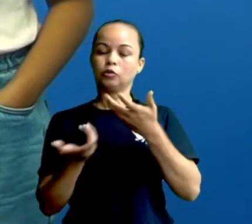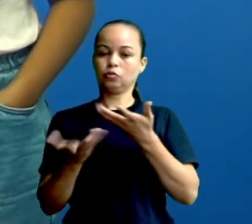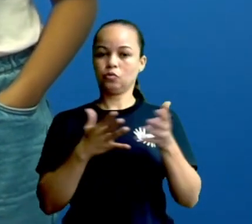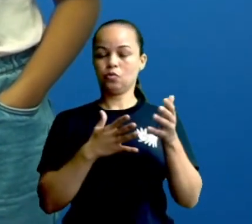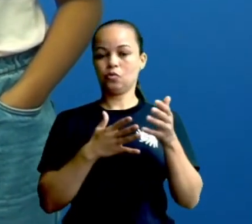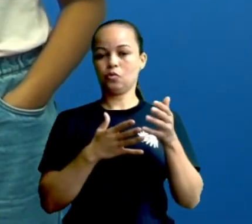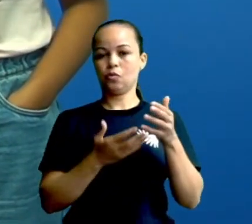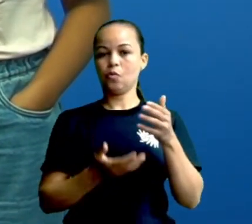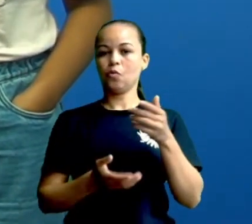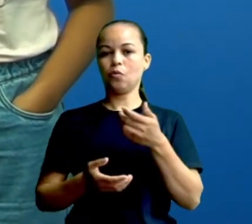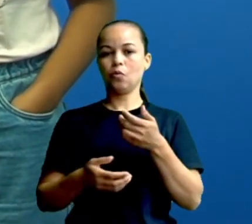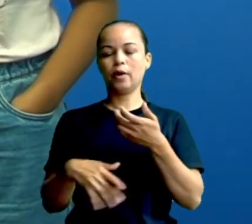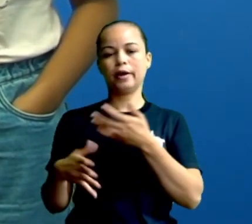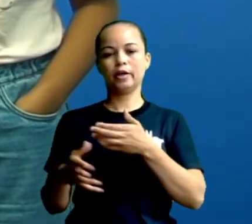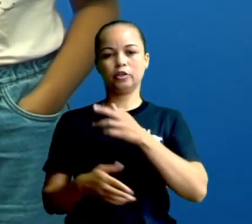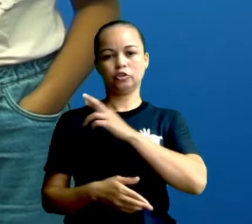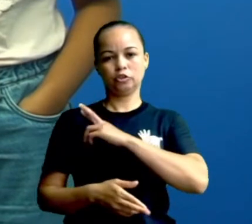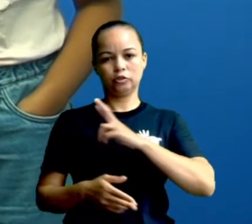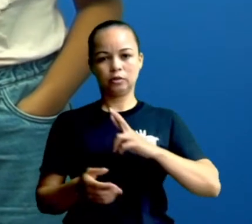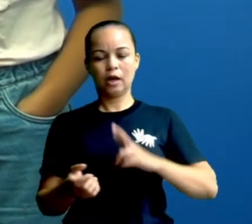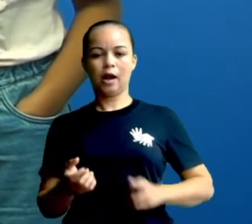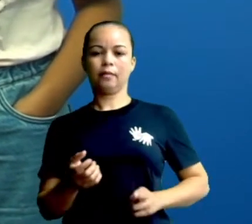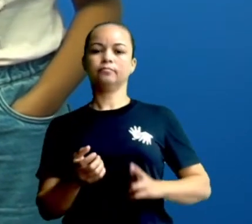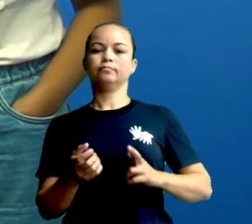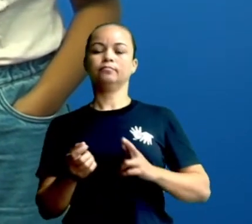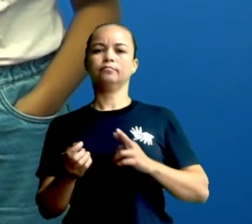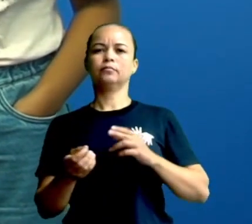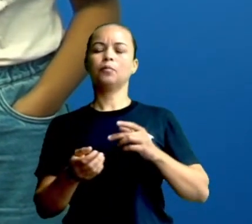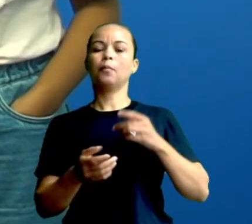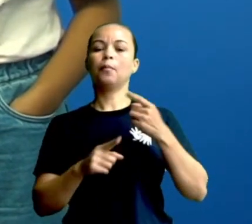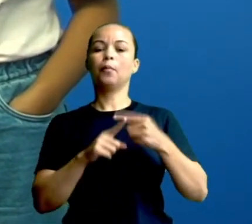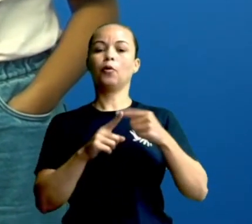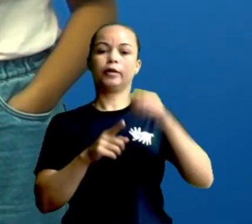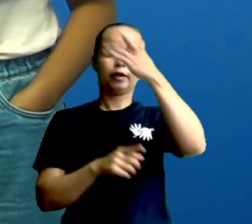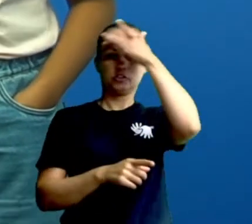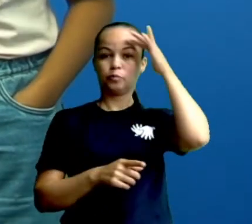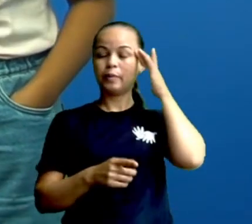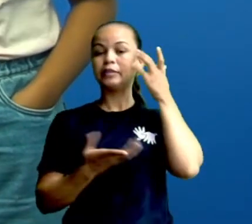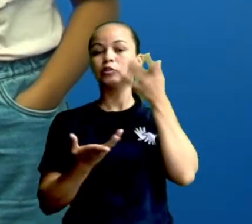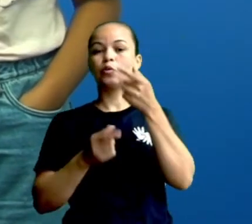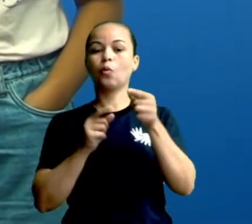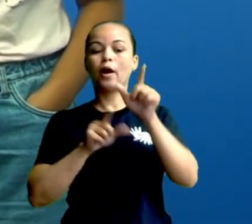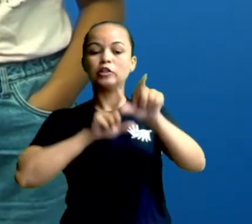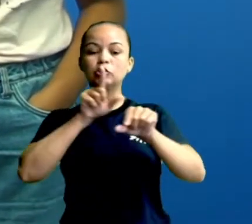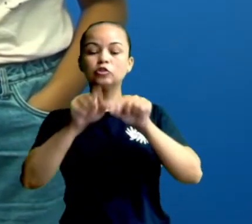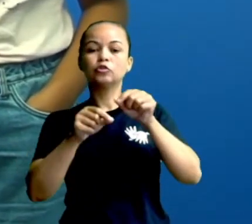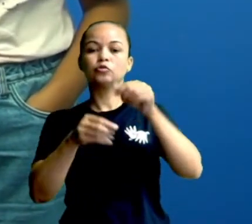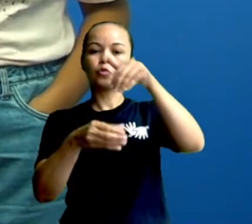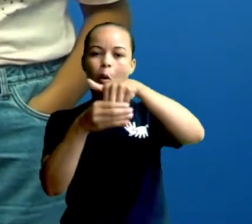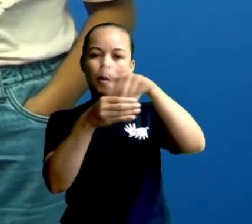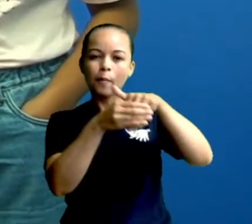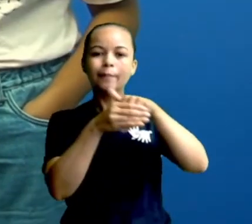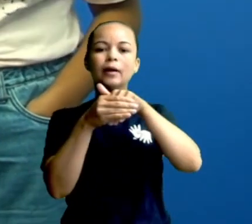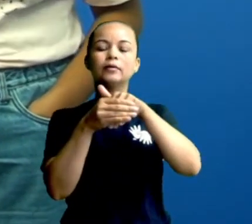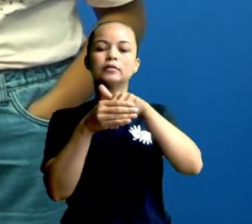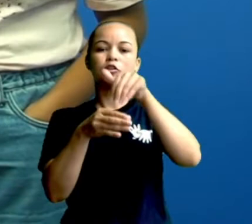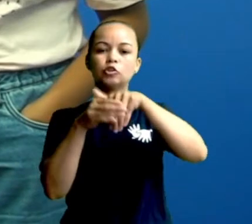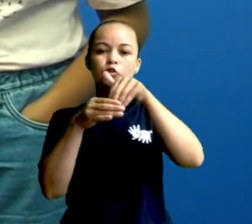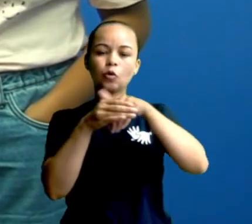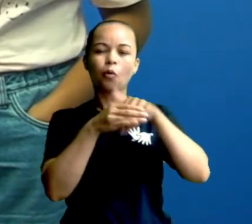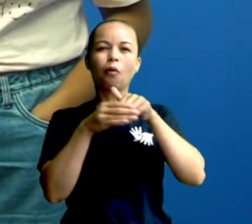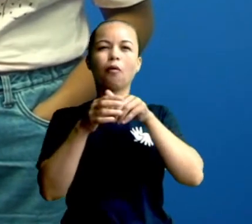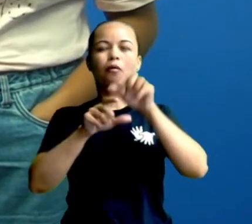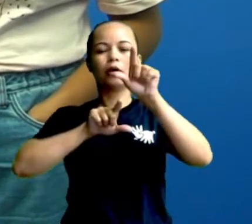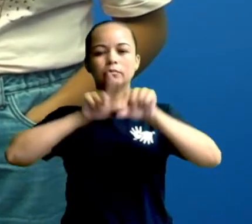Republicano é porque as pessoas legitimam o presidente ou seja elas elegem elas